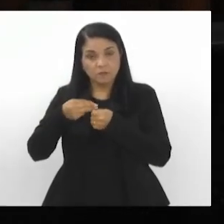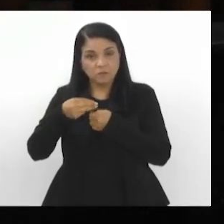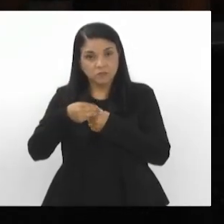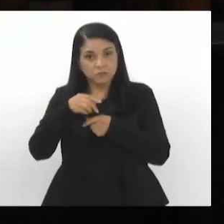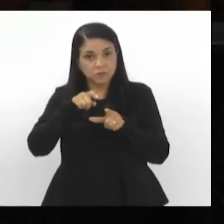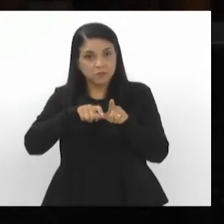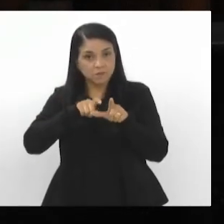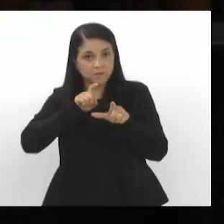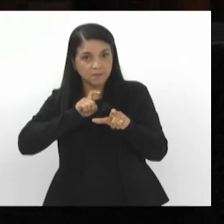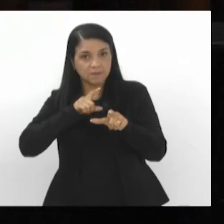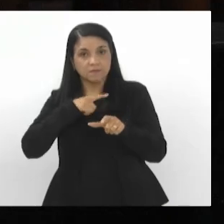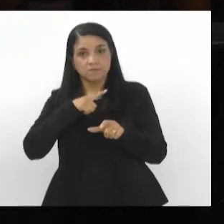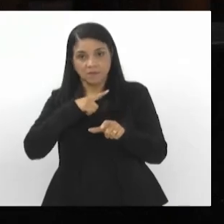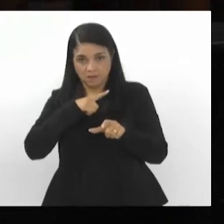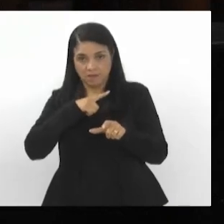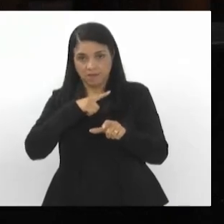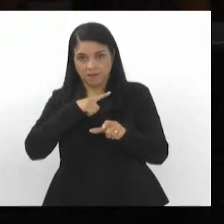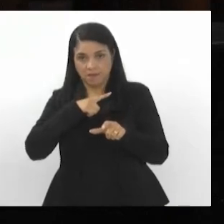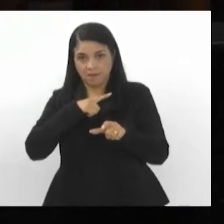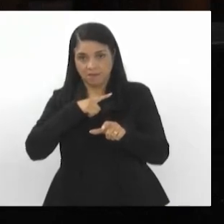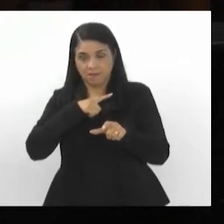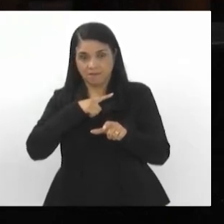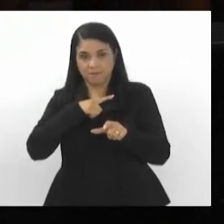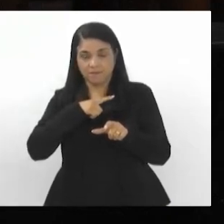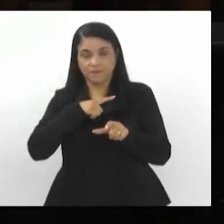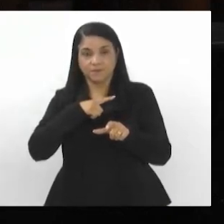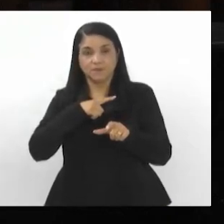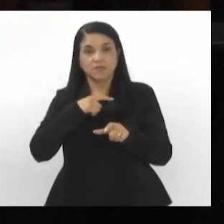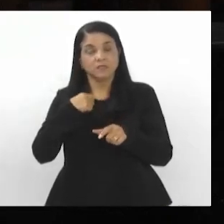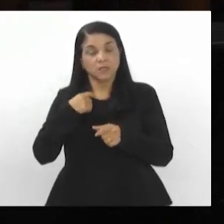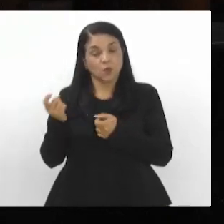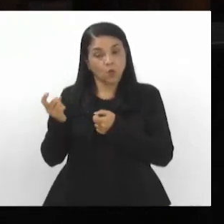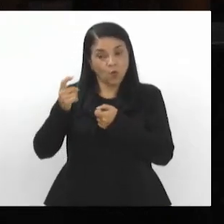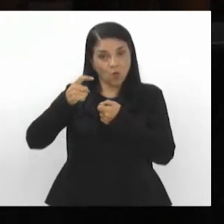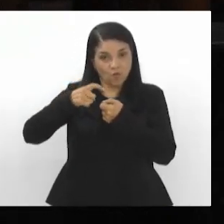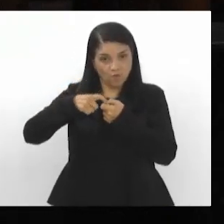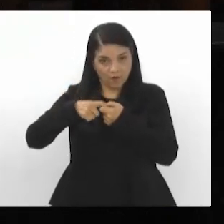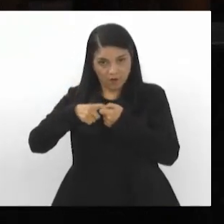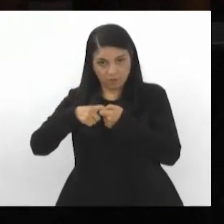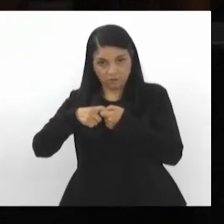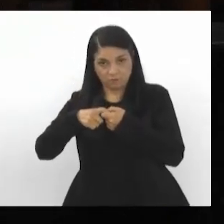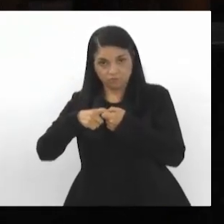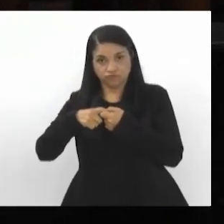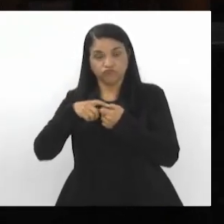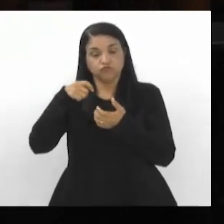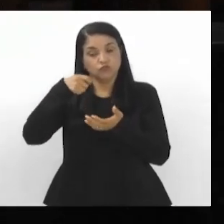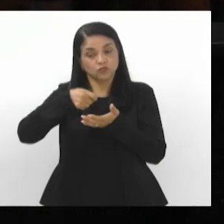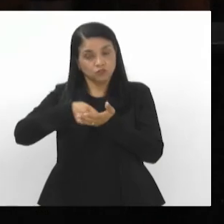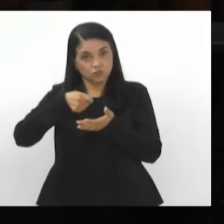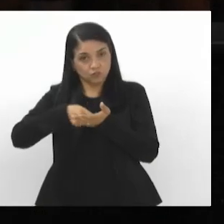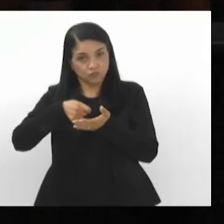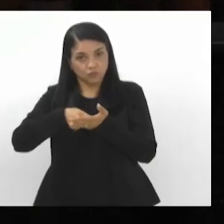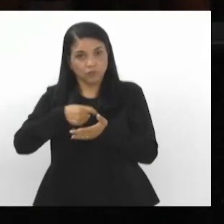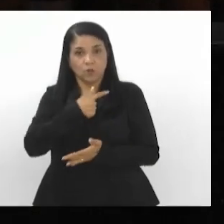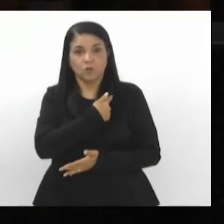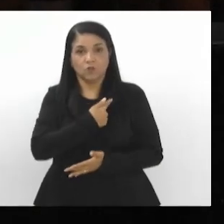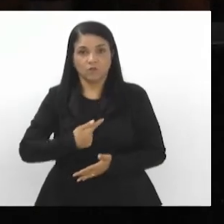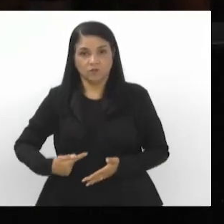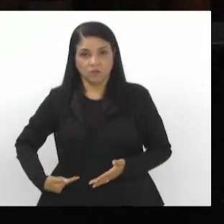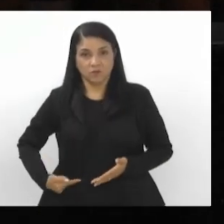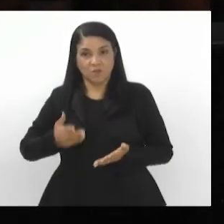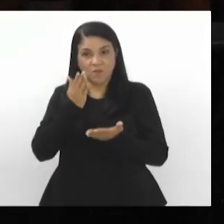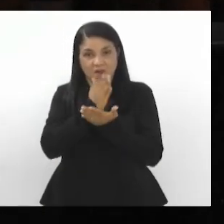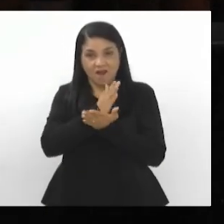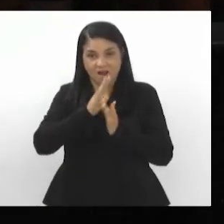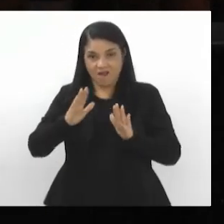independências. Os municípios são independentes. Existe um convênio na qual já cobrei o governador para